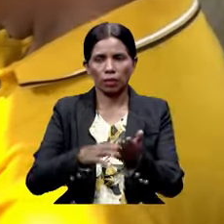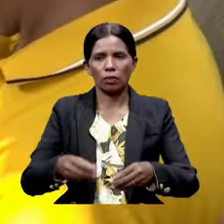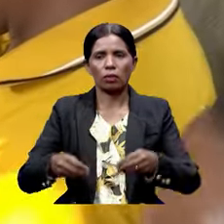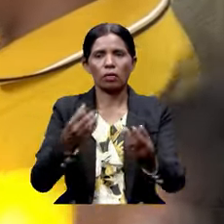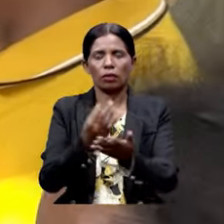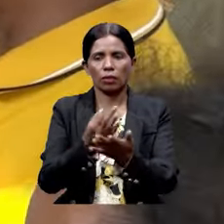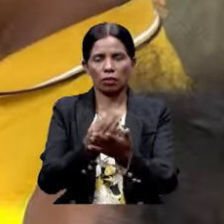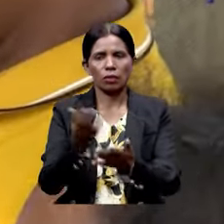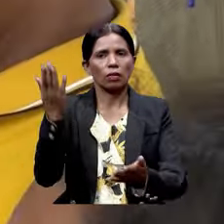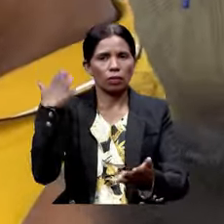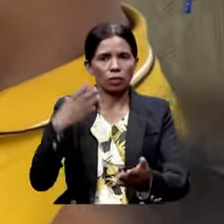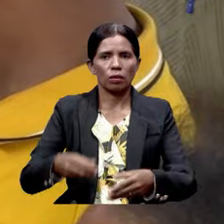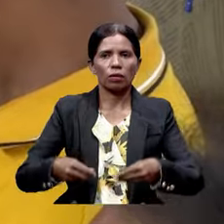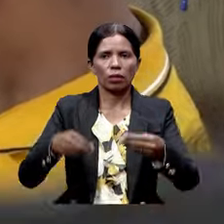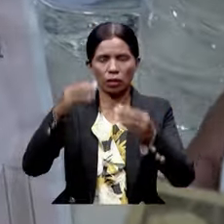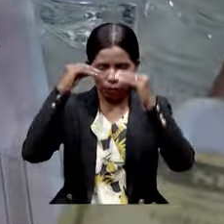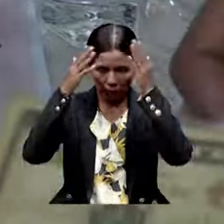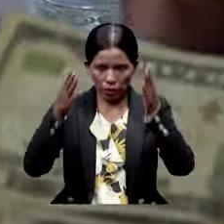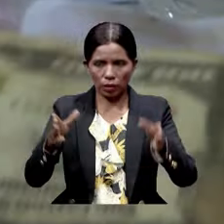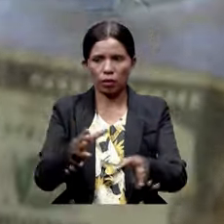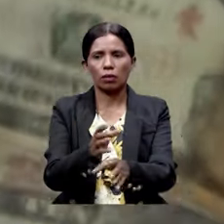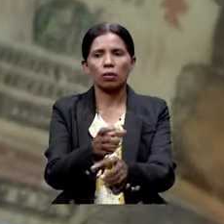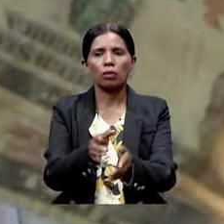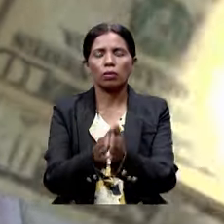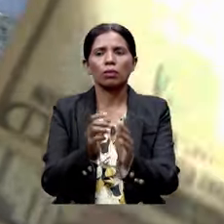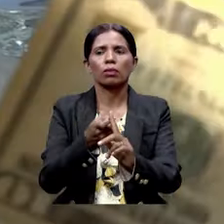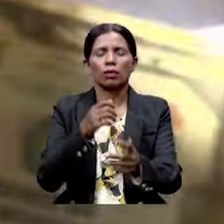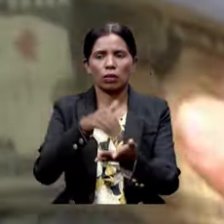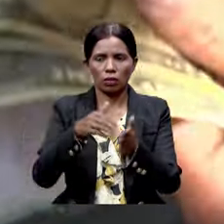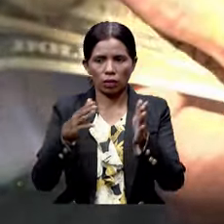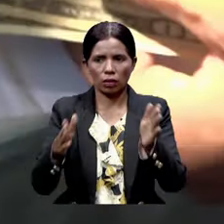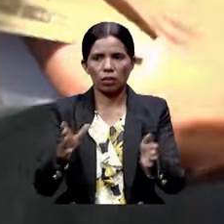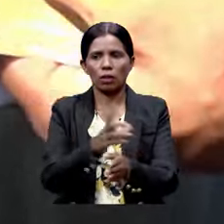osang nebe antes ne professor Sira Cobre hu si estudante Sira ho